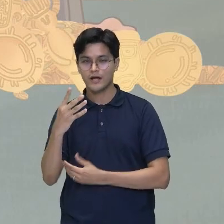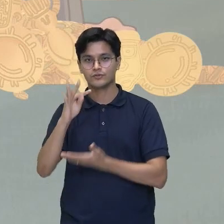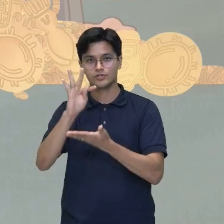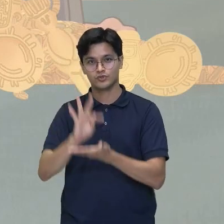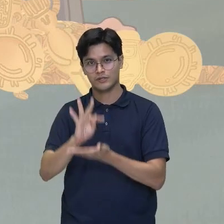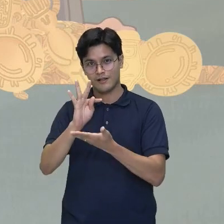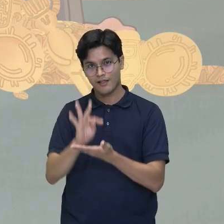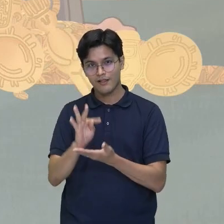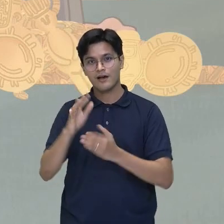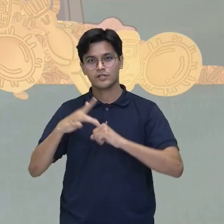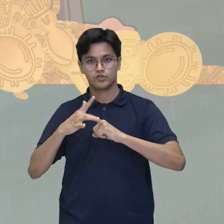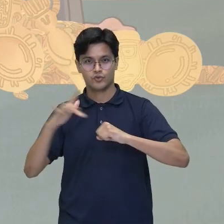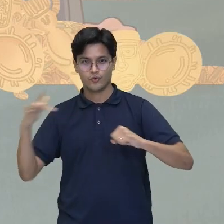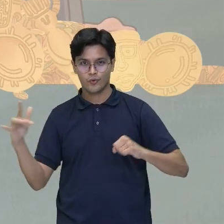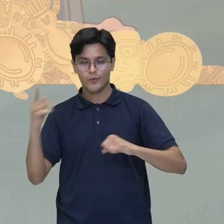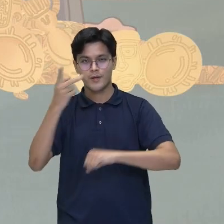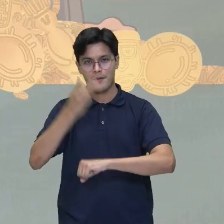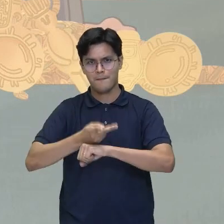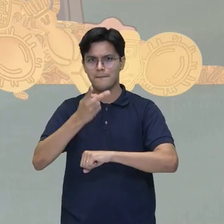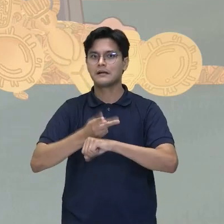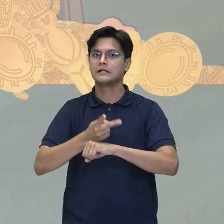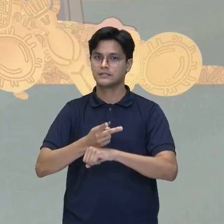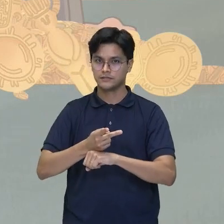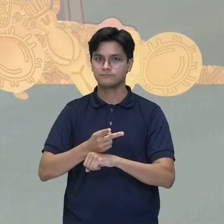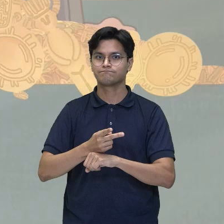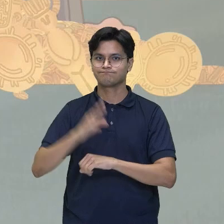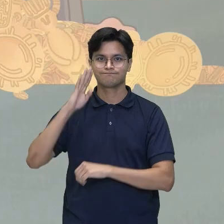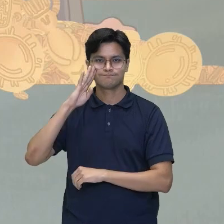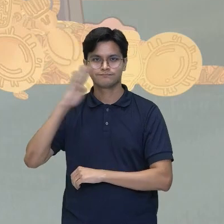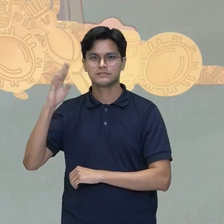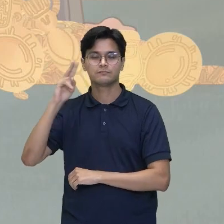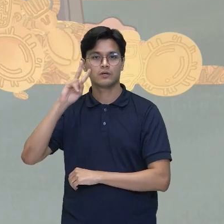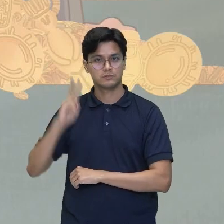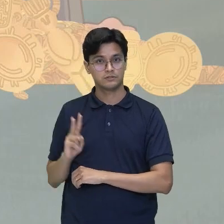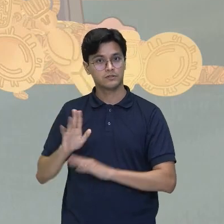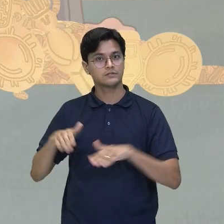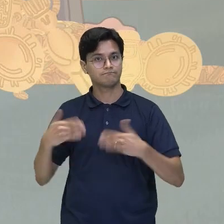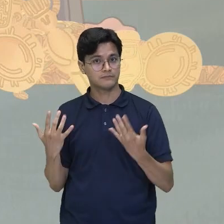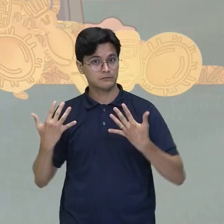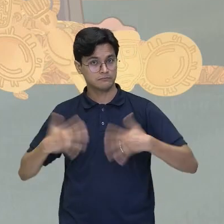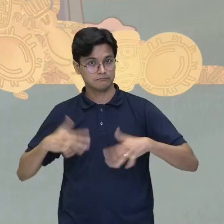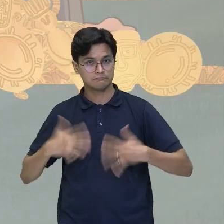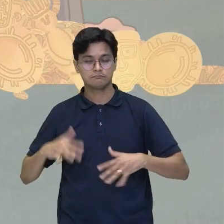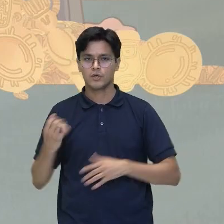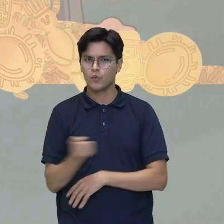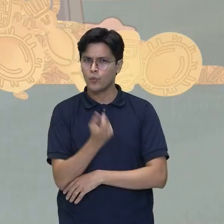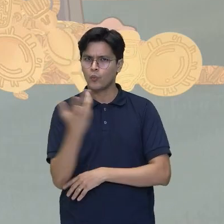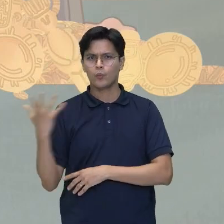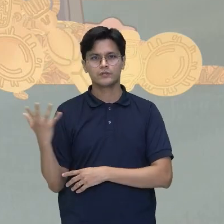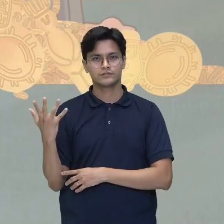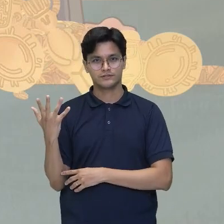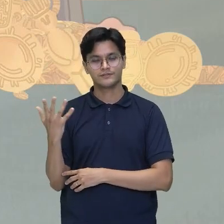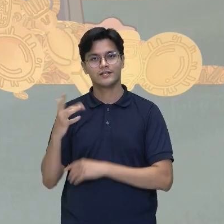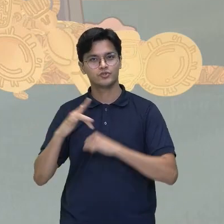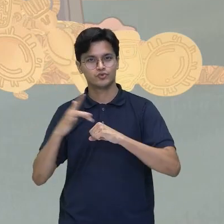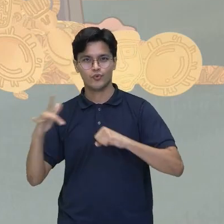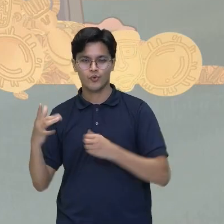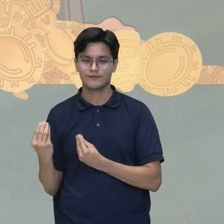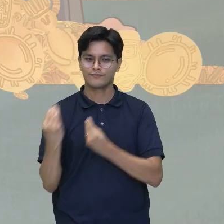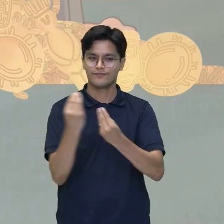da história. Então imaginem essa grande quantidade de ouro sendo entregue para Pizarro. E aí Pizarro ele